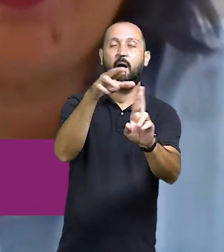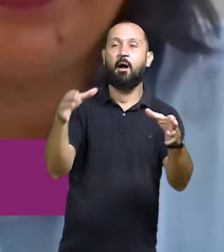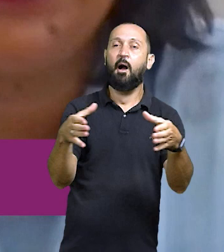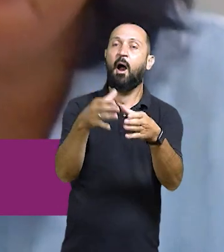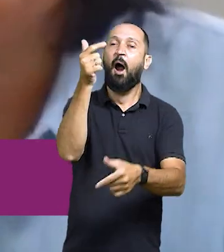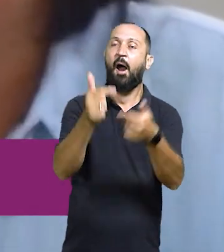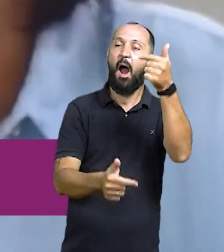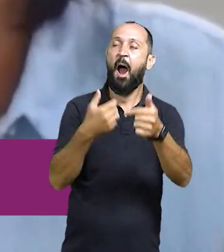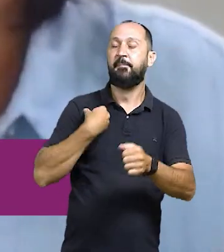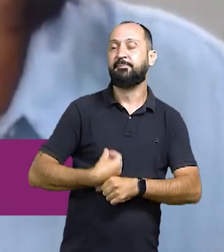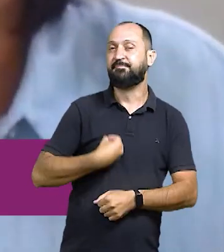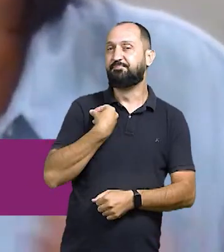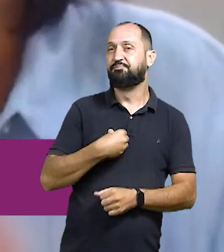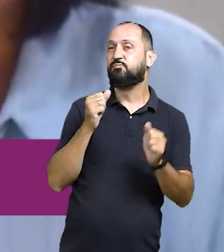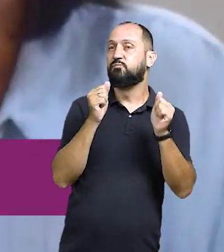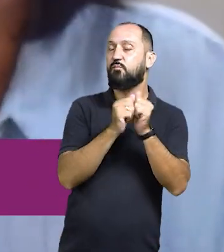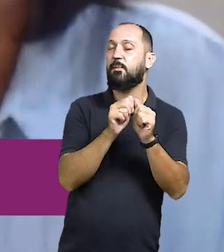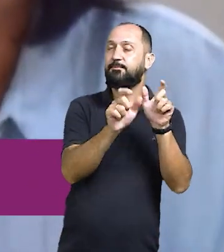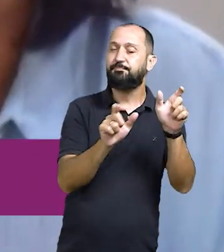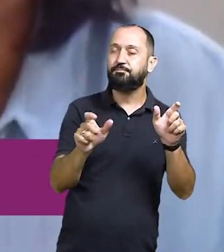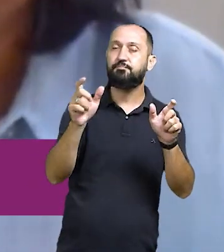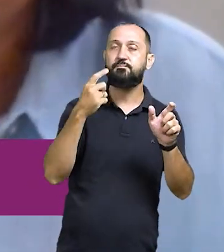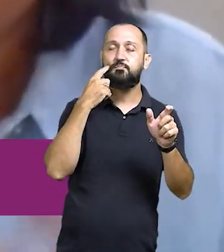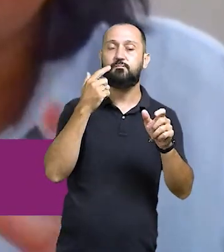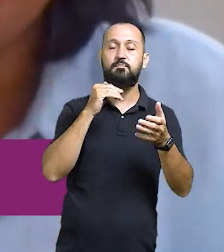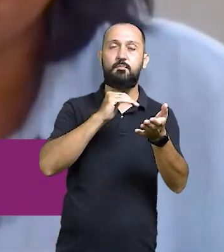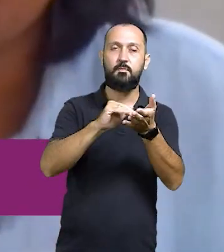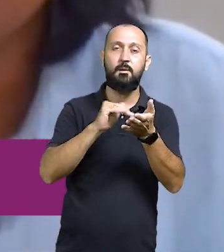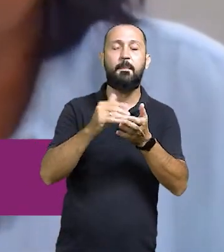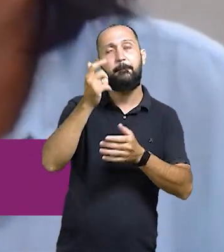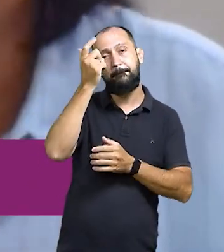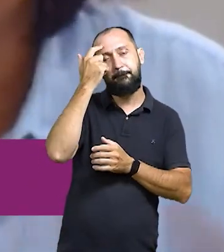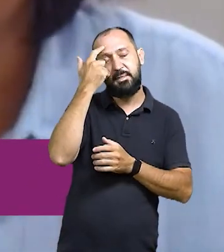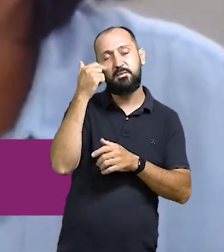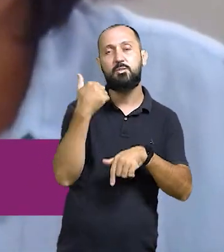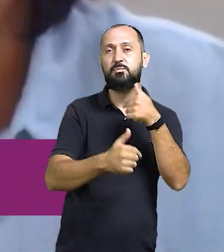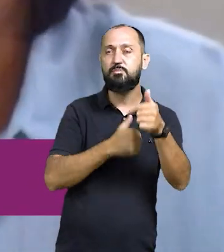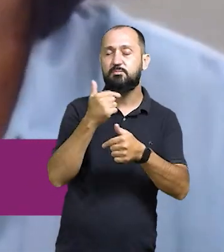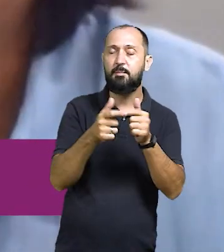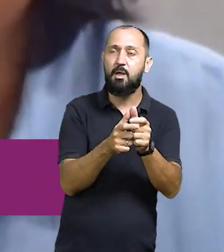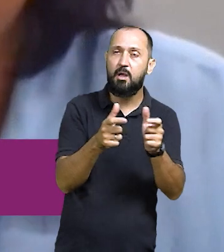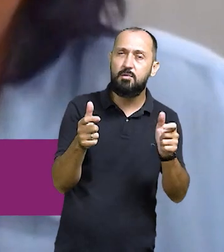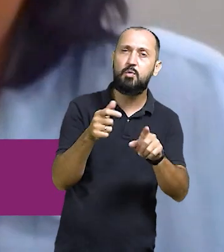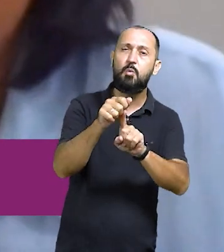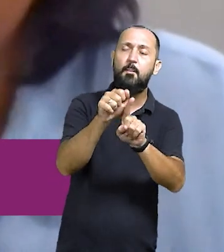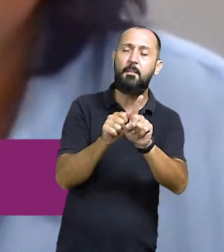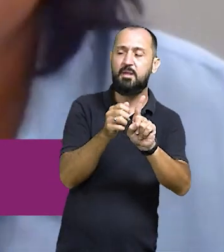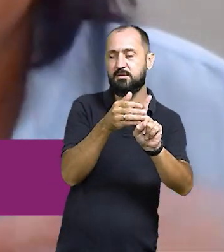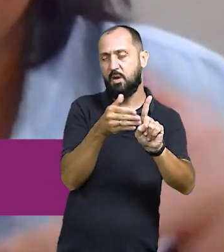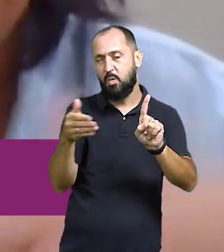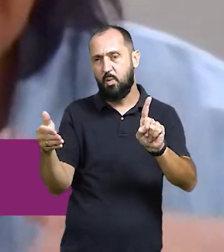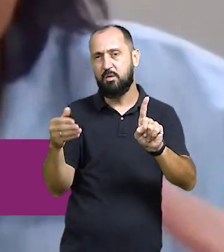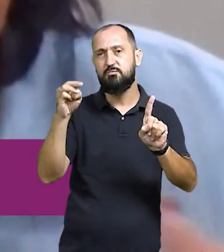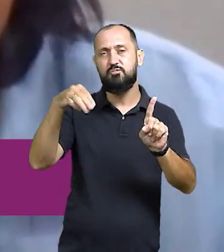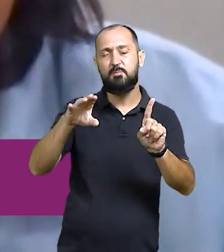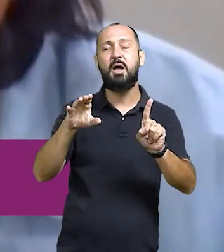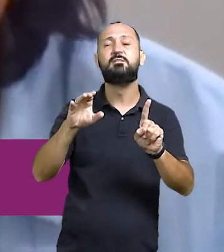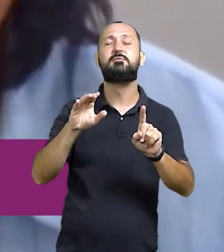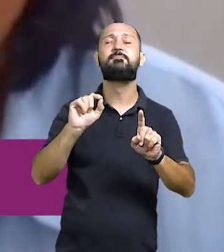cultura do não sexismo, quer dizer, essa separação entre homens e mulheres que acabam que geram desigualdades estruturais nas